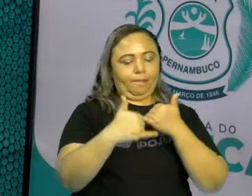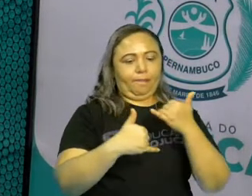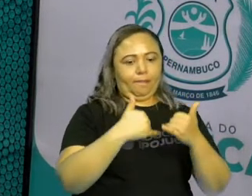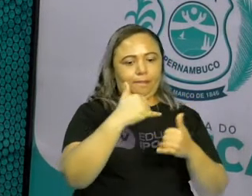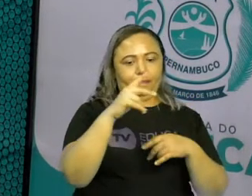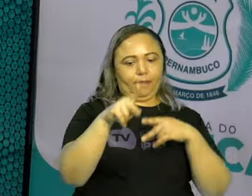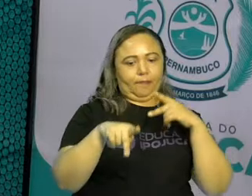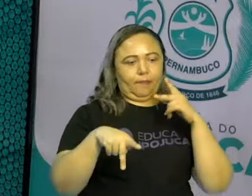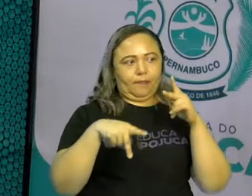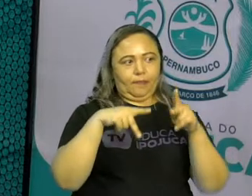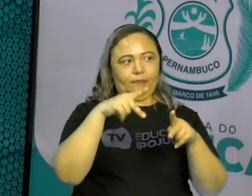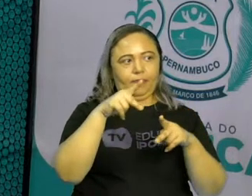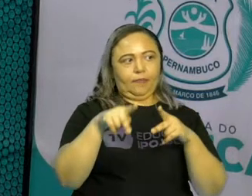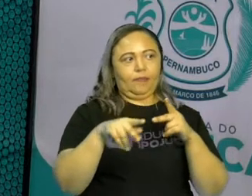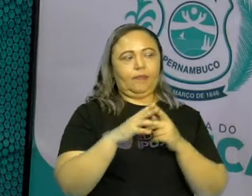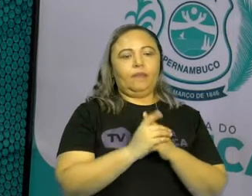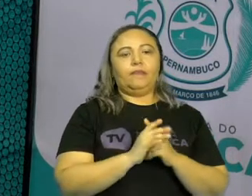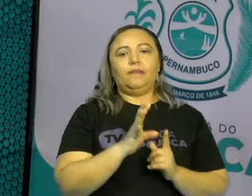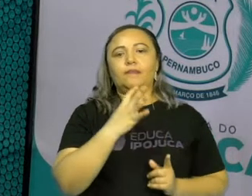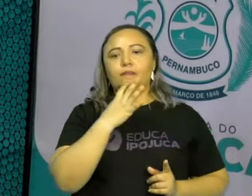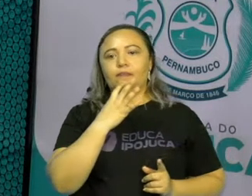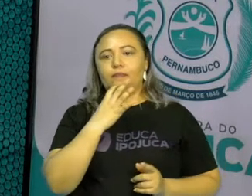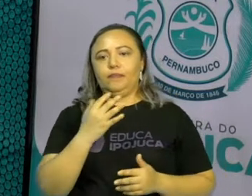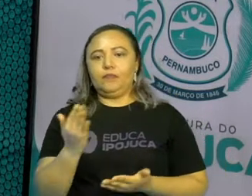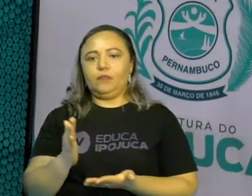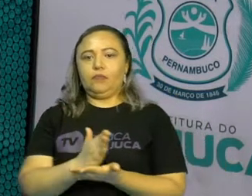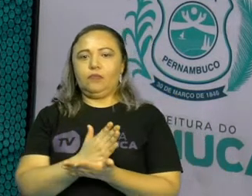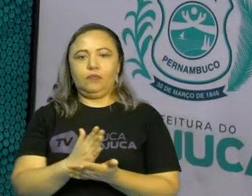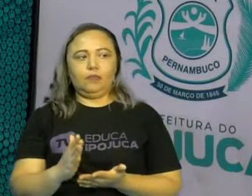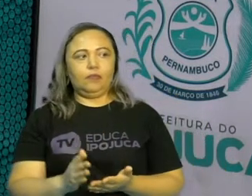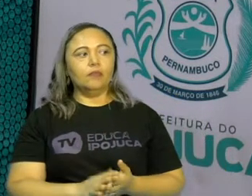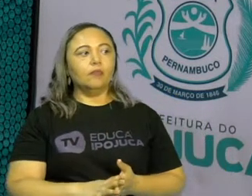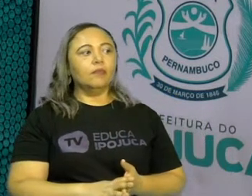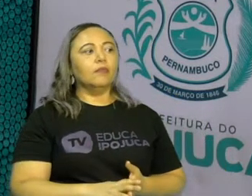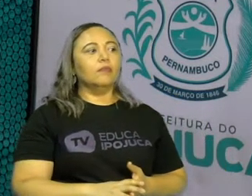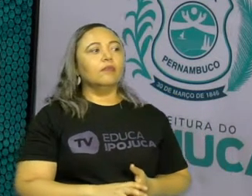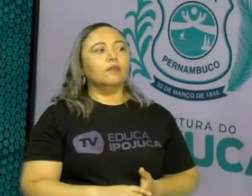as seguintes. Então, vamos conhecer algumas delas.